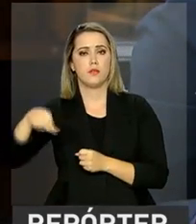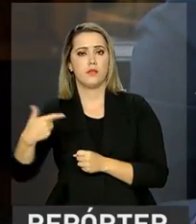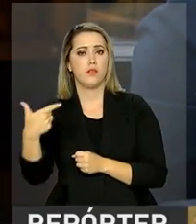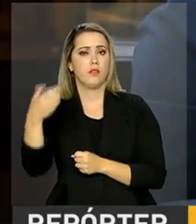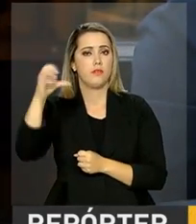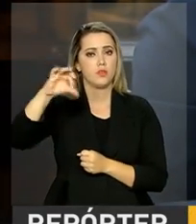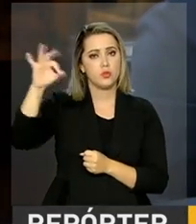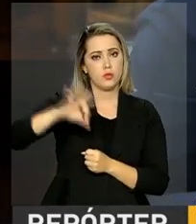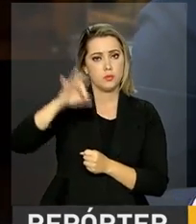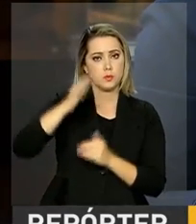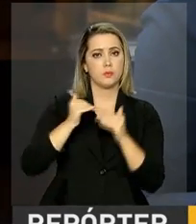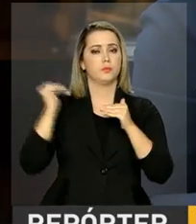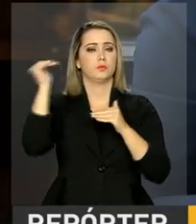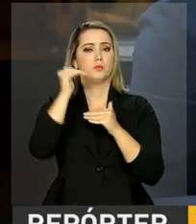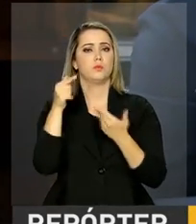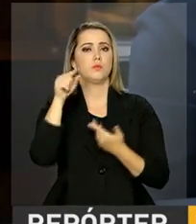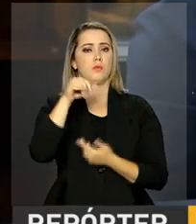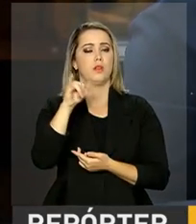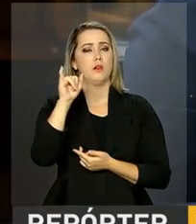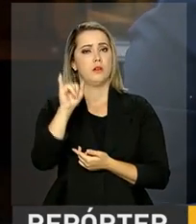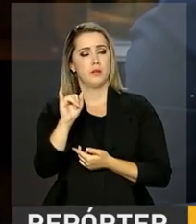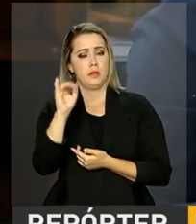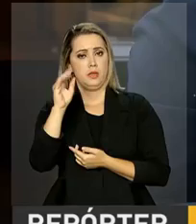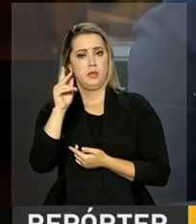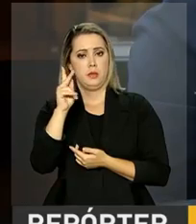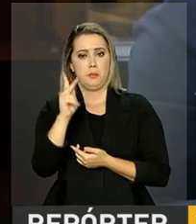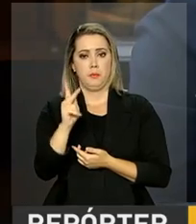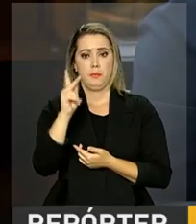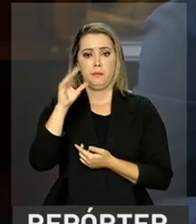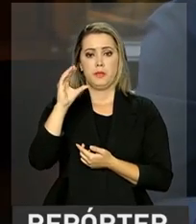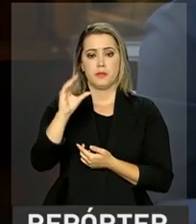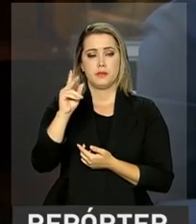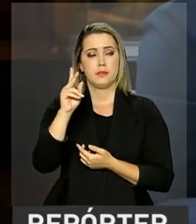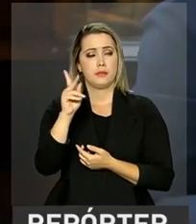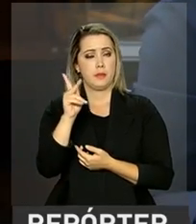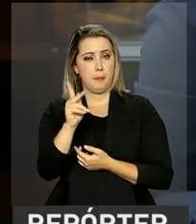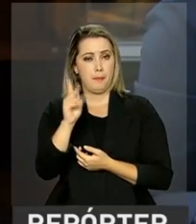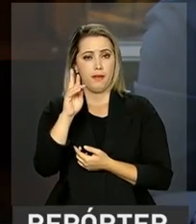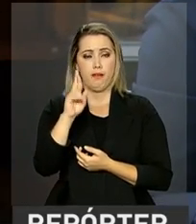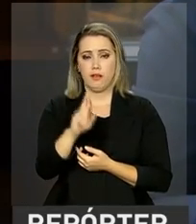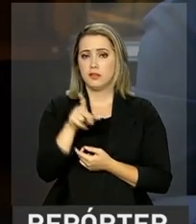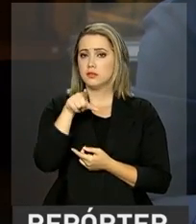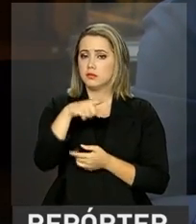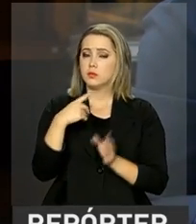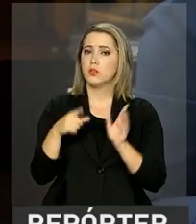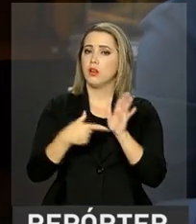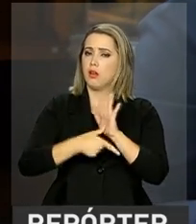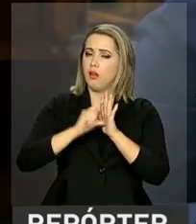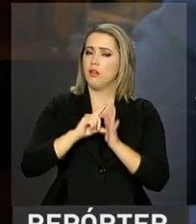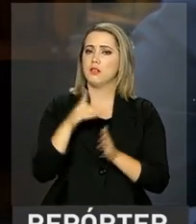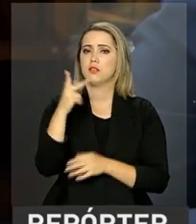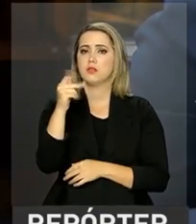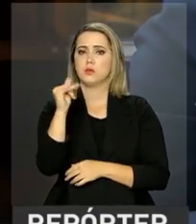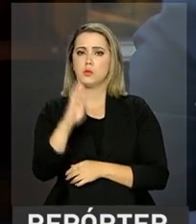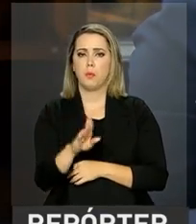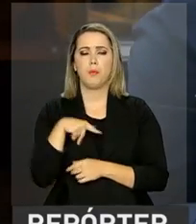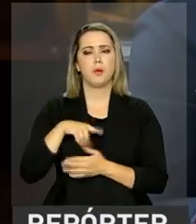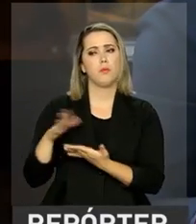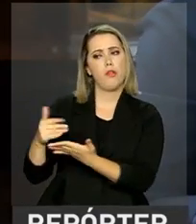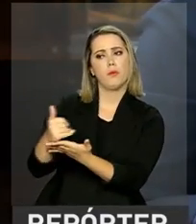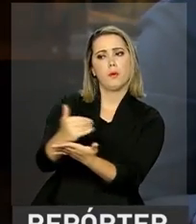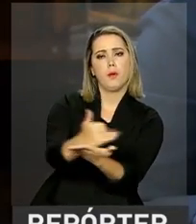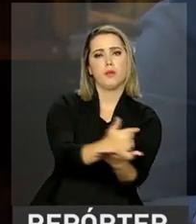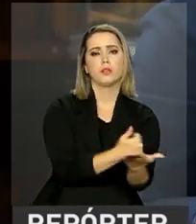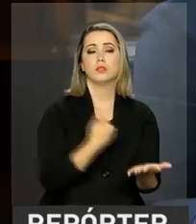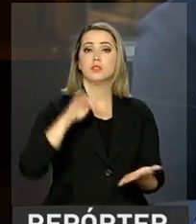Central ibcb é medido mensalmente e é considerado uma prévia do PIB ele leva em conta dados como arrecadação fiscal